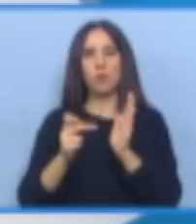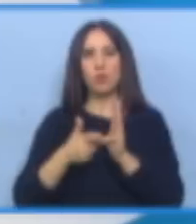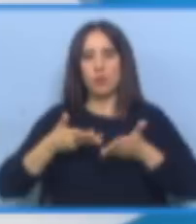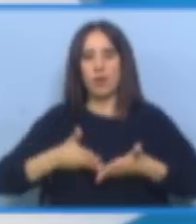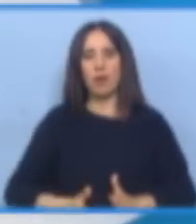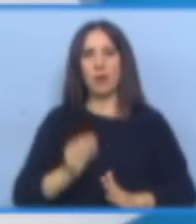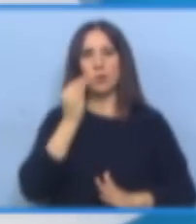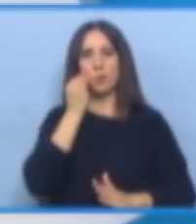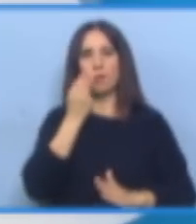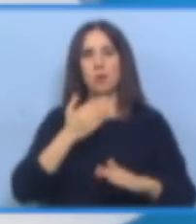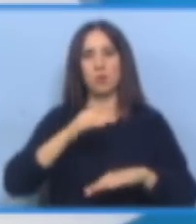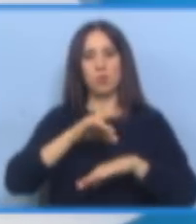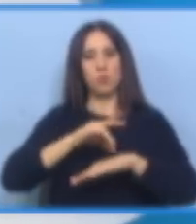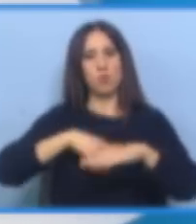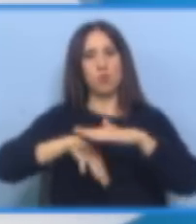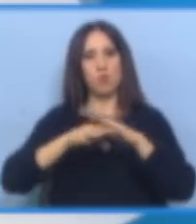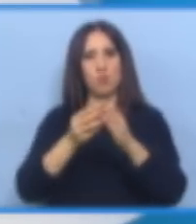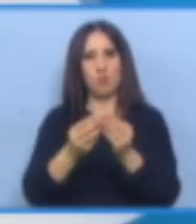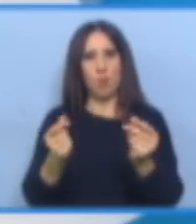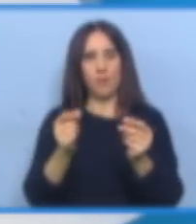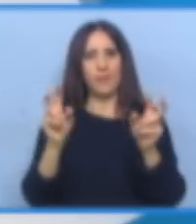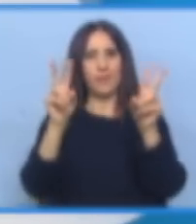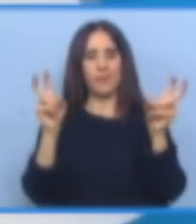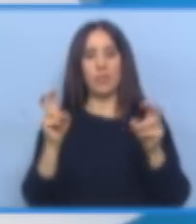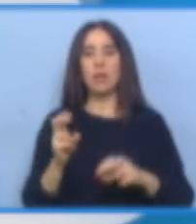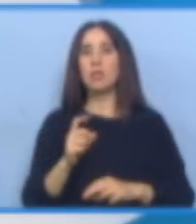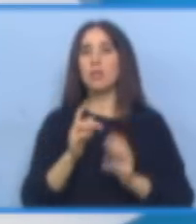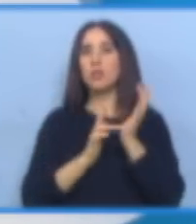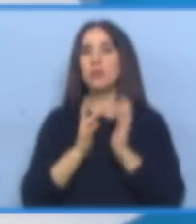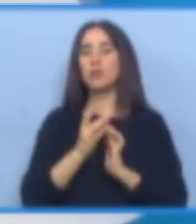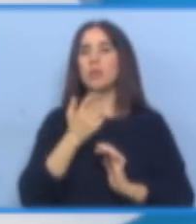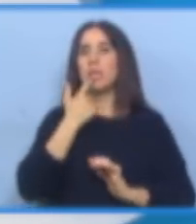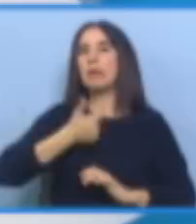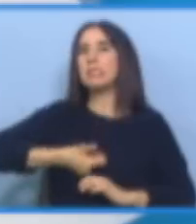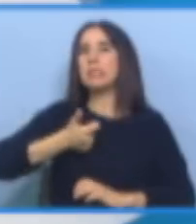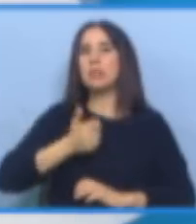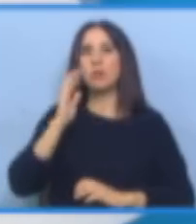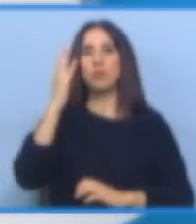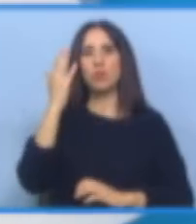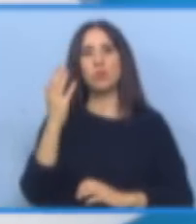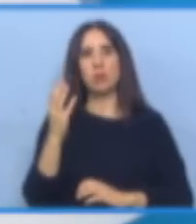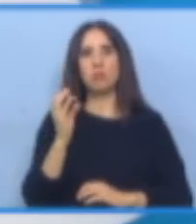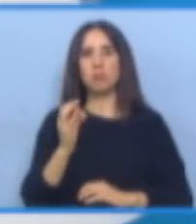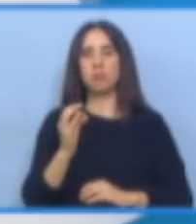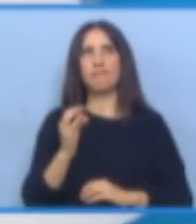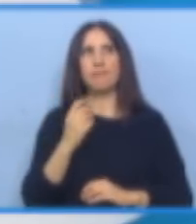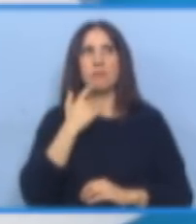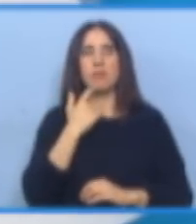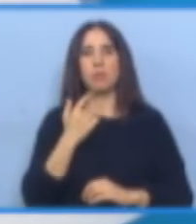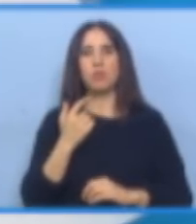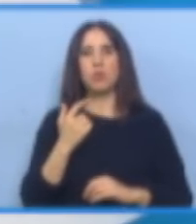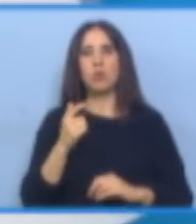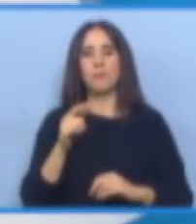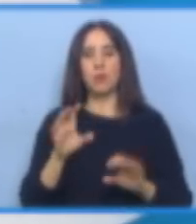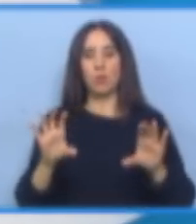nascença, e Jesus, que é a pedra indispensável que fecha, digamos assim, a construção